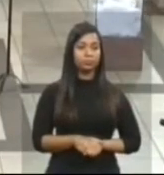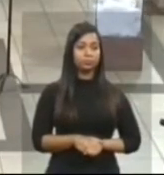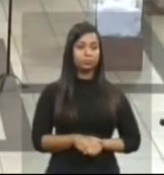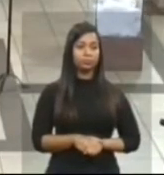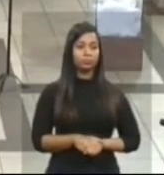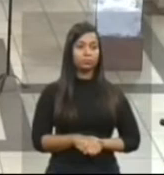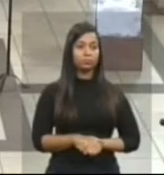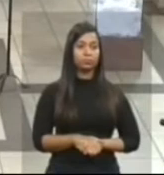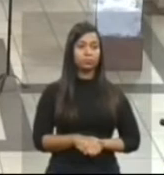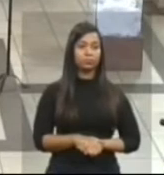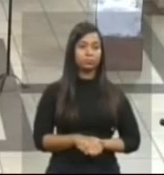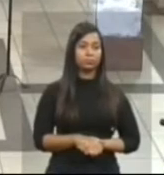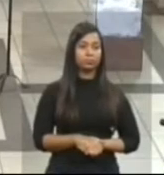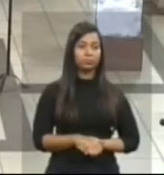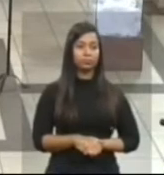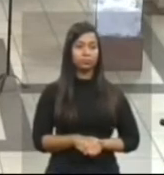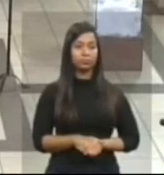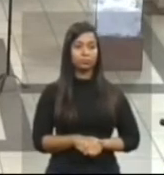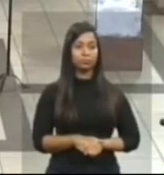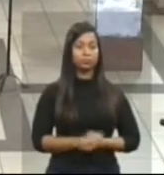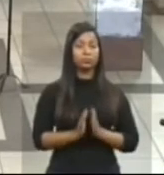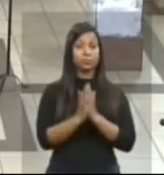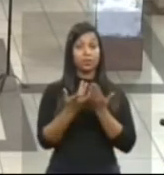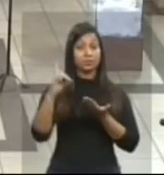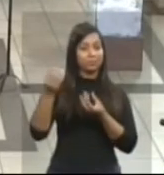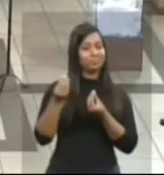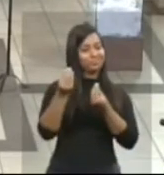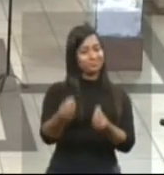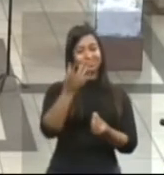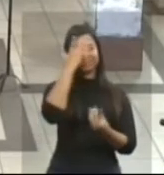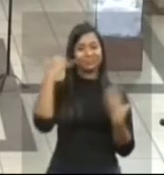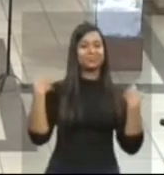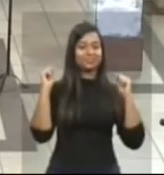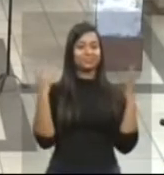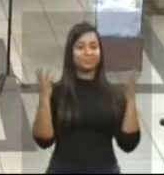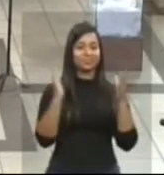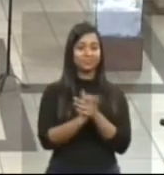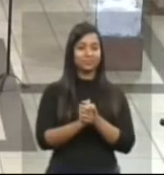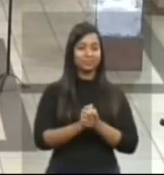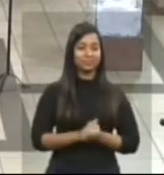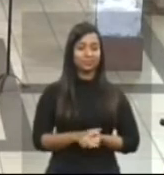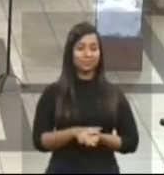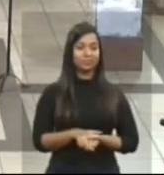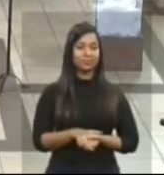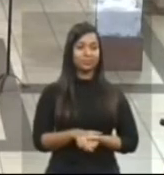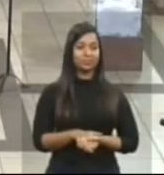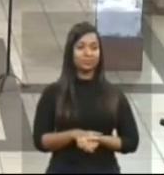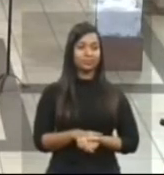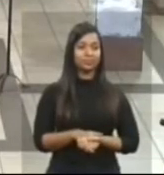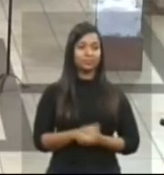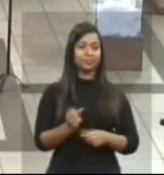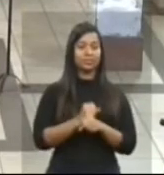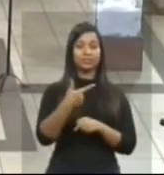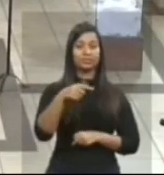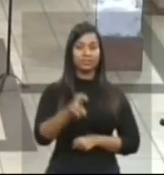uma entrega a esta Bíblia ao casal que está completando seus